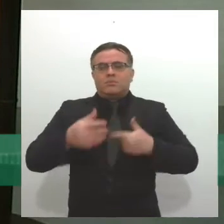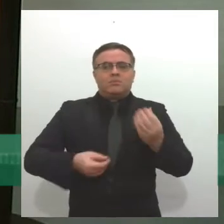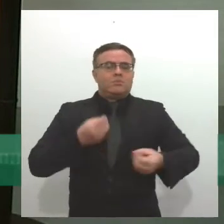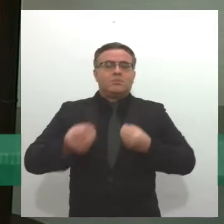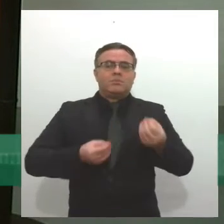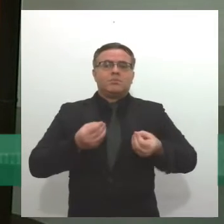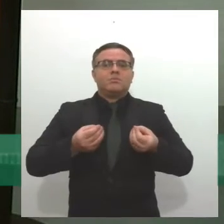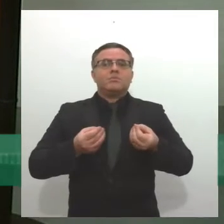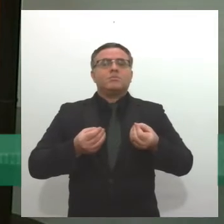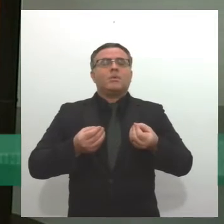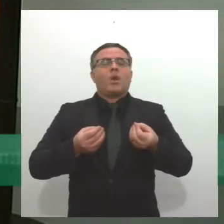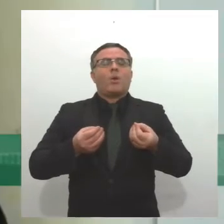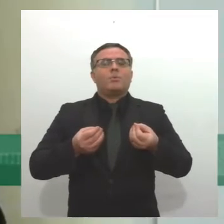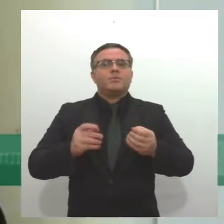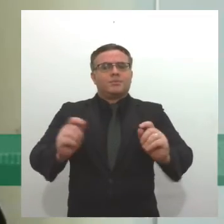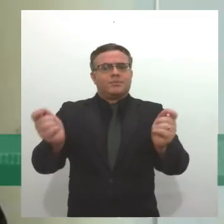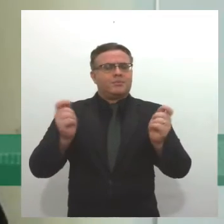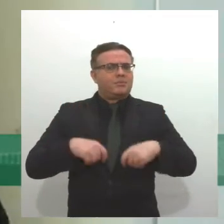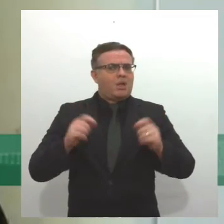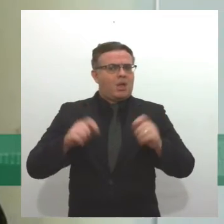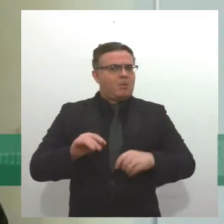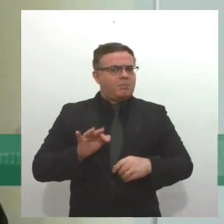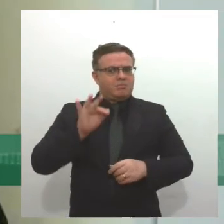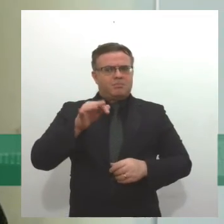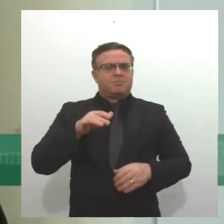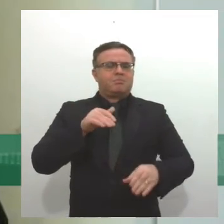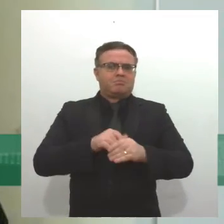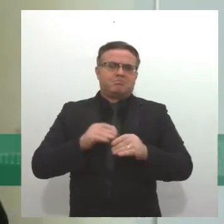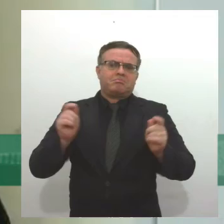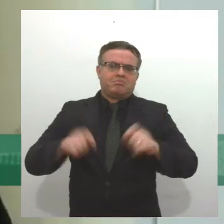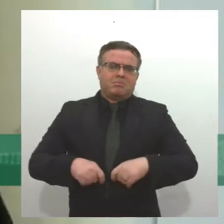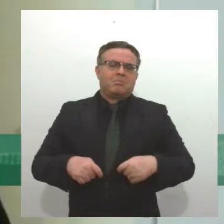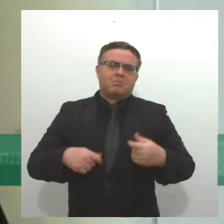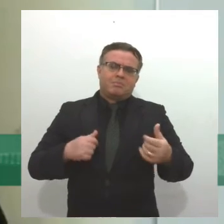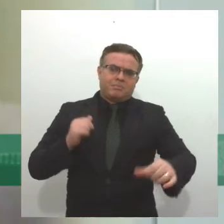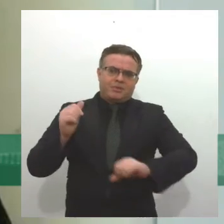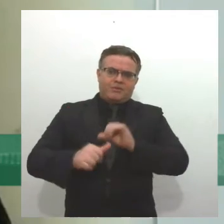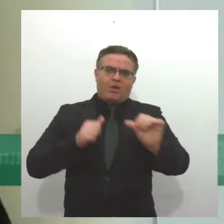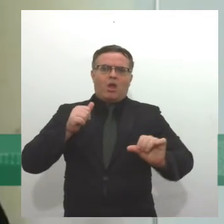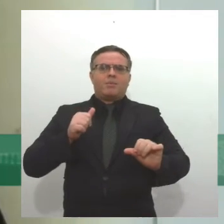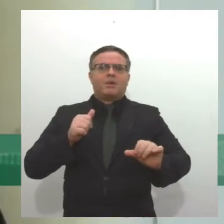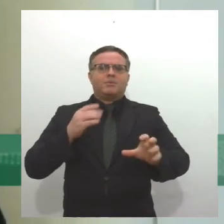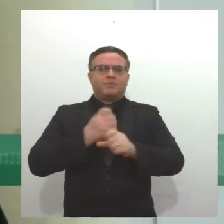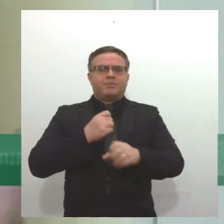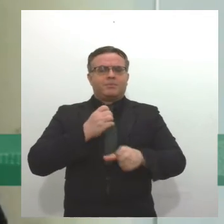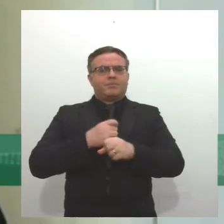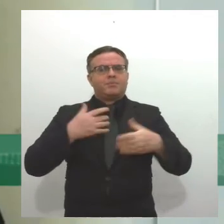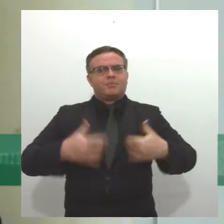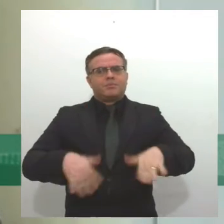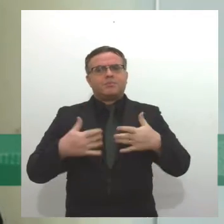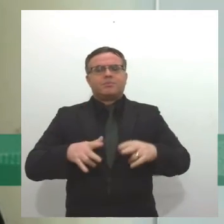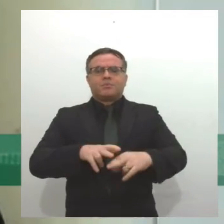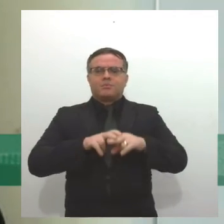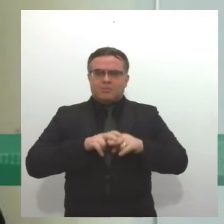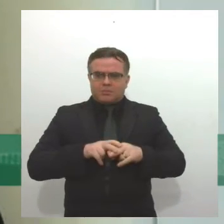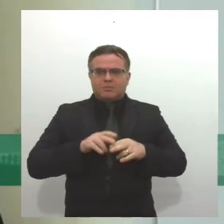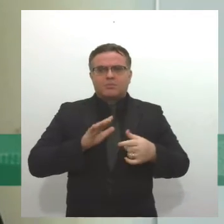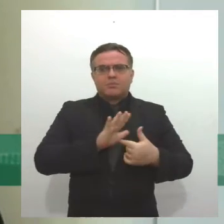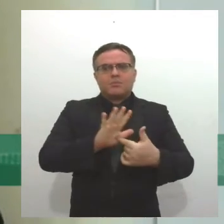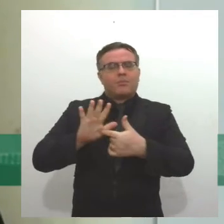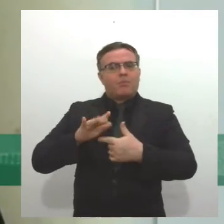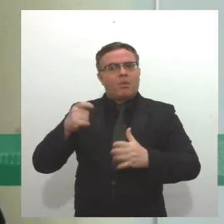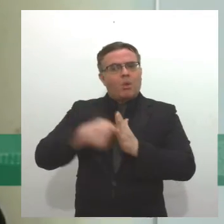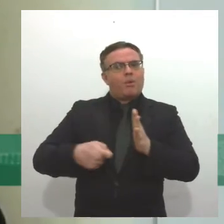andando para poder chegarmos ao momento de votarmos a reforma tributária, tão ansiada e cobrada por tantos e que sempre nós